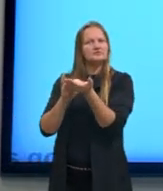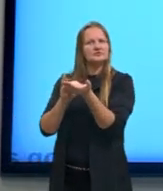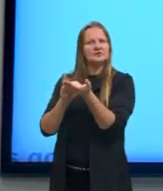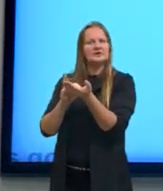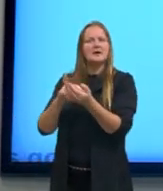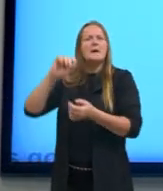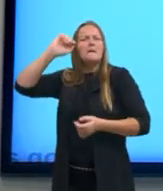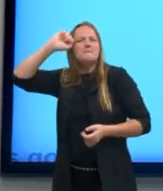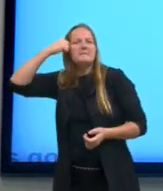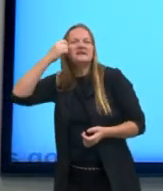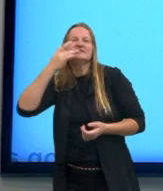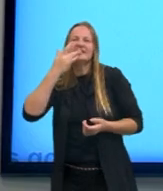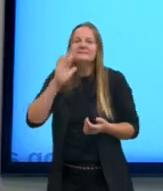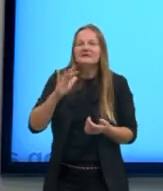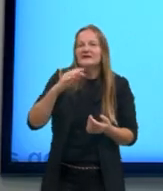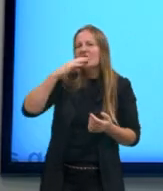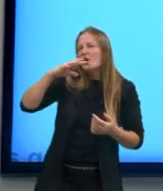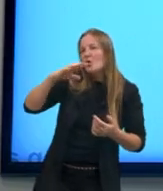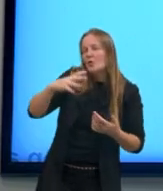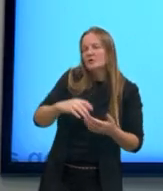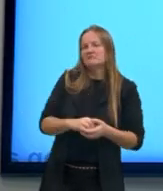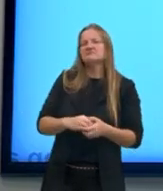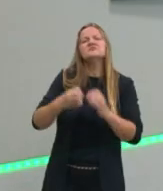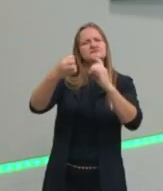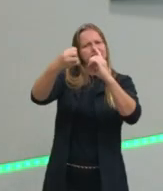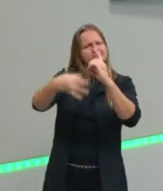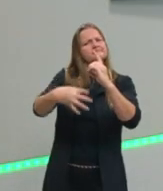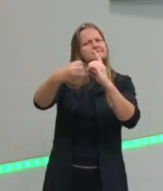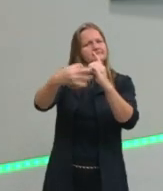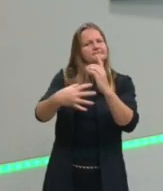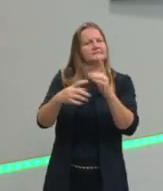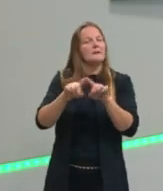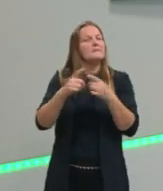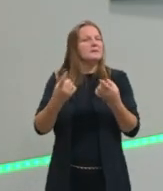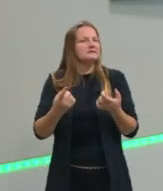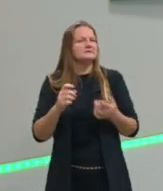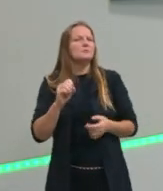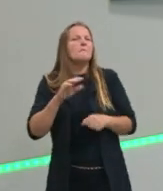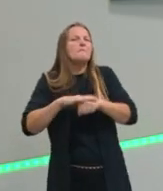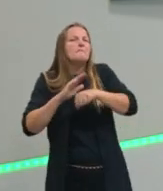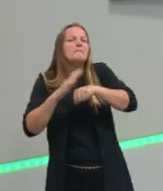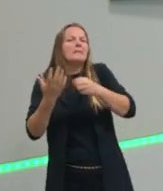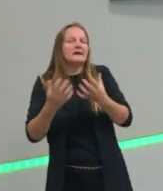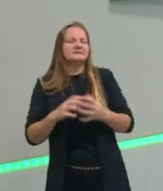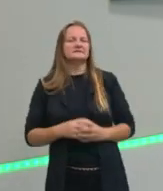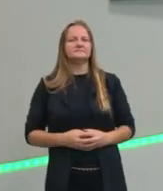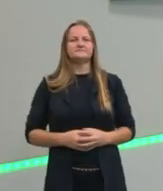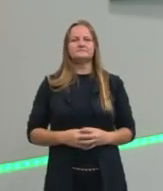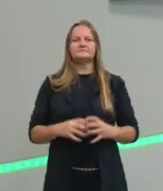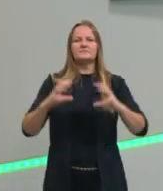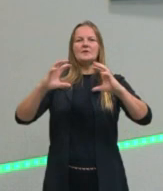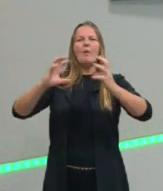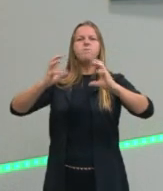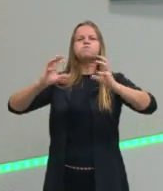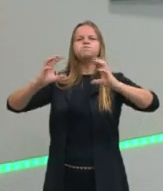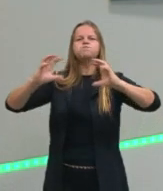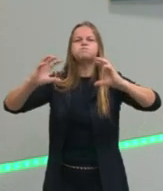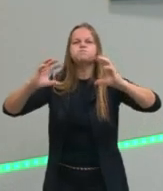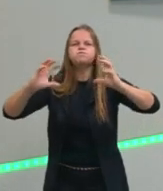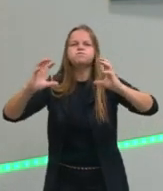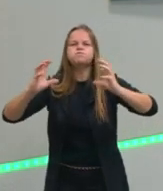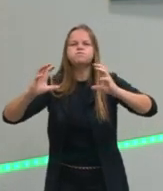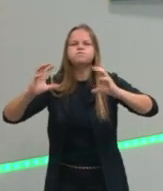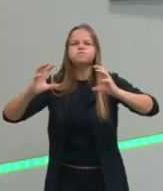a ela é preta e branca é uma descrição Tá certo que mais que a gente pode falar sobre essa bola